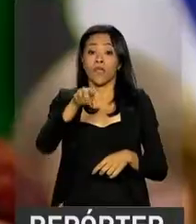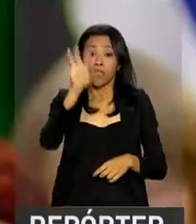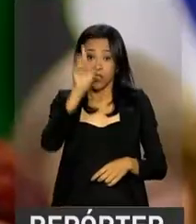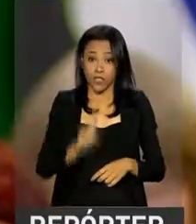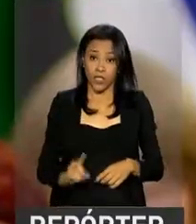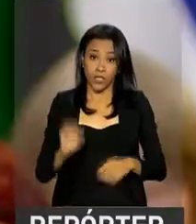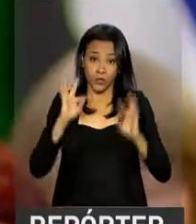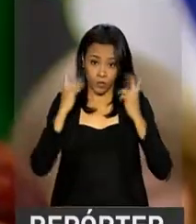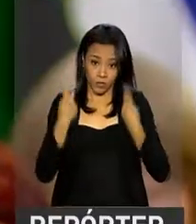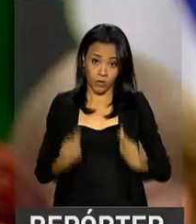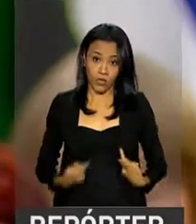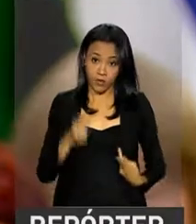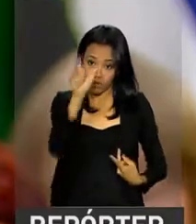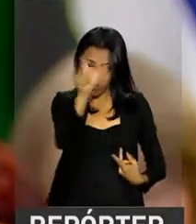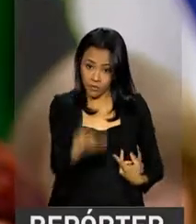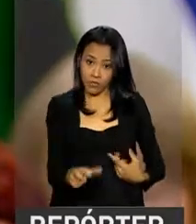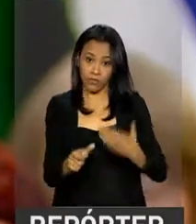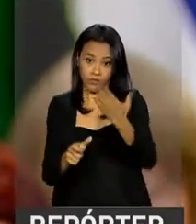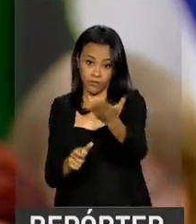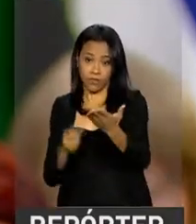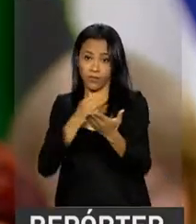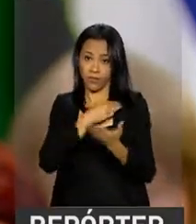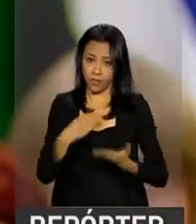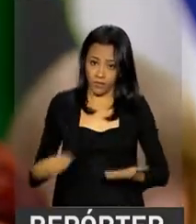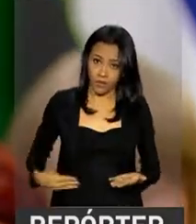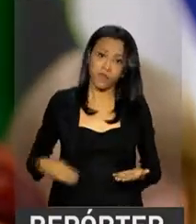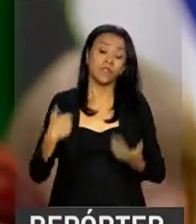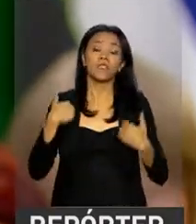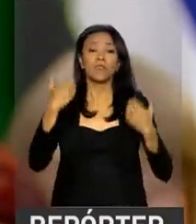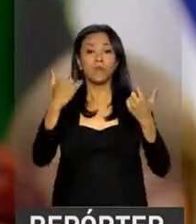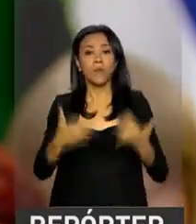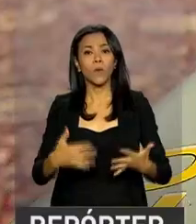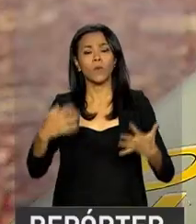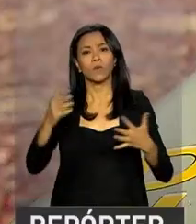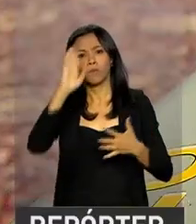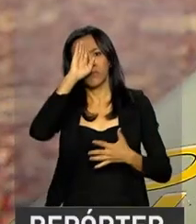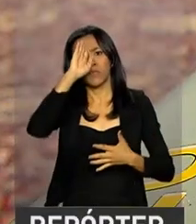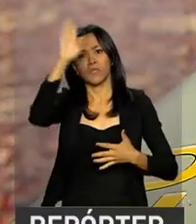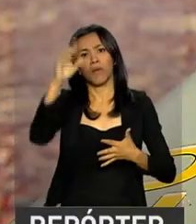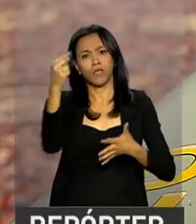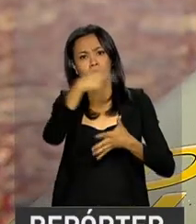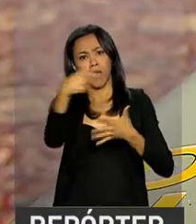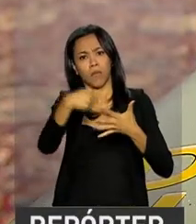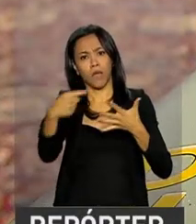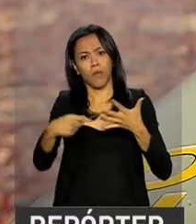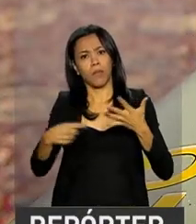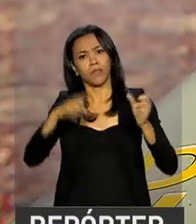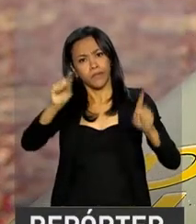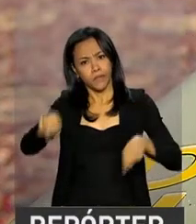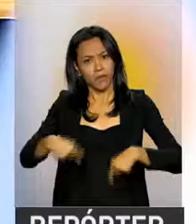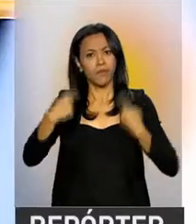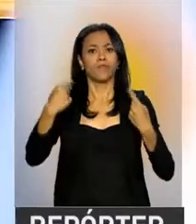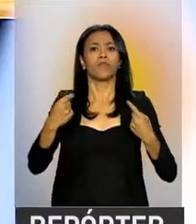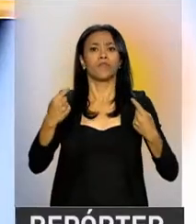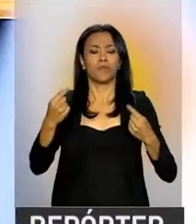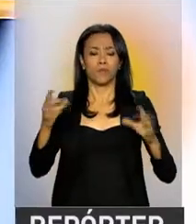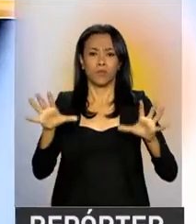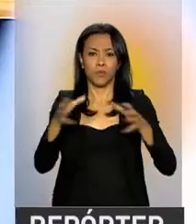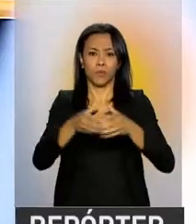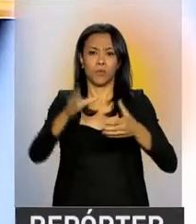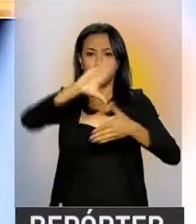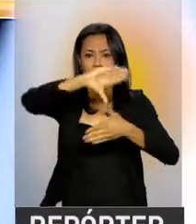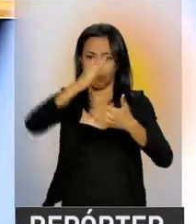brasil luislinda valor a reunião pois em discussão os principais desafios e ações em direitos humanos no mercosul no encerramento